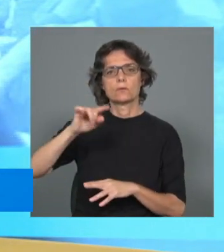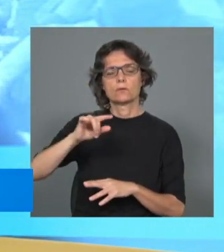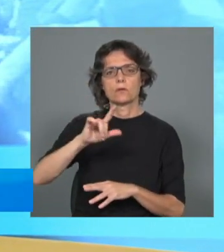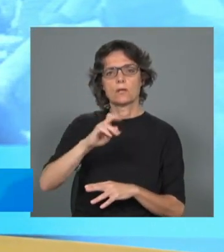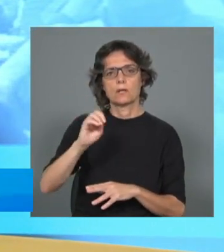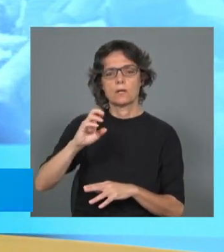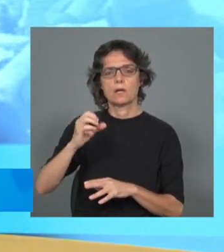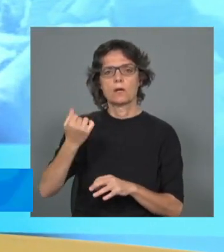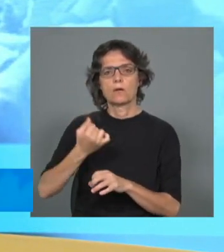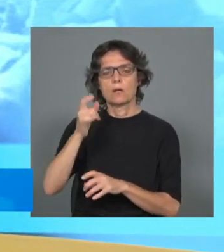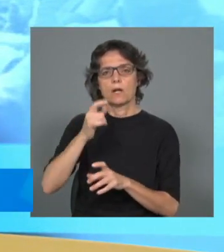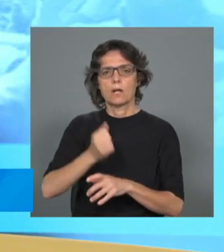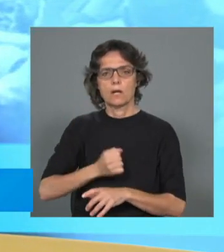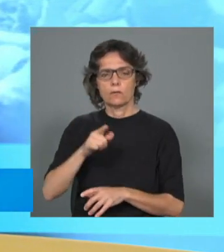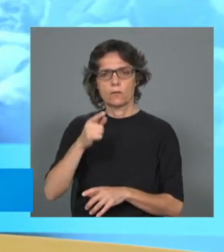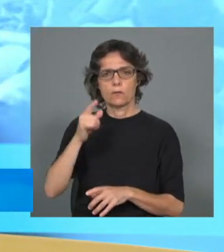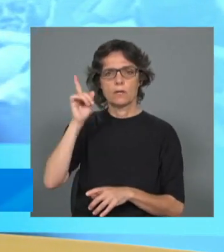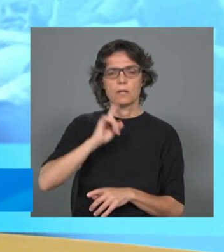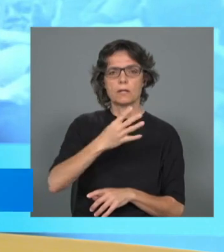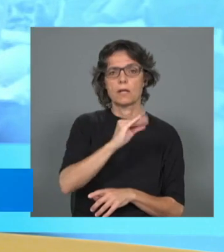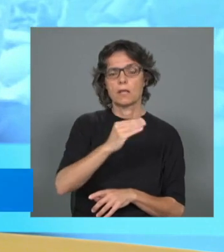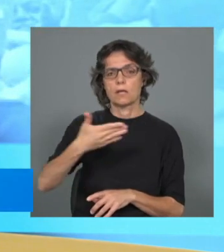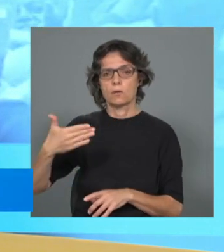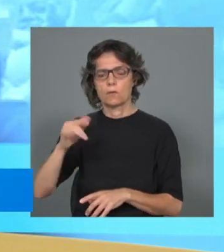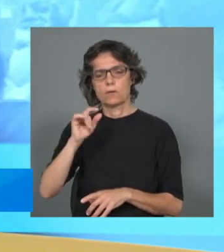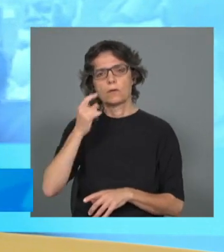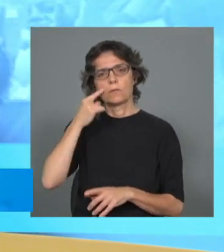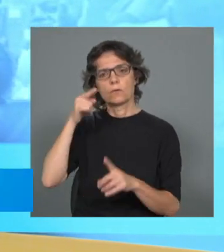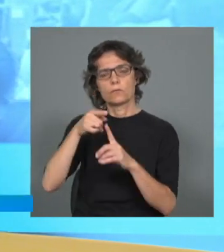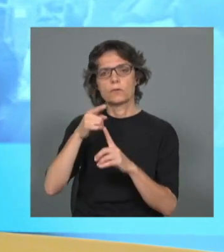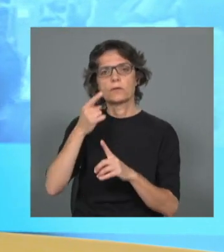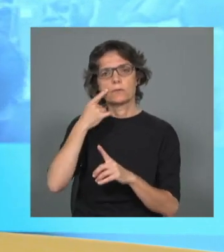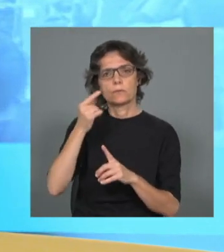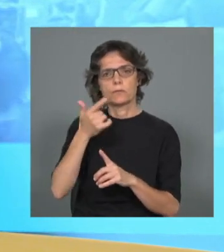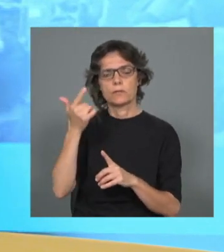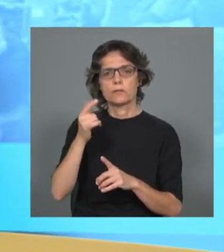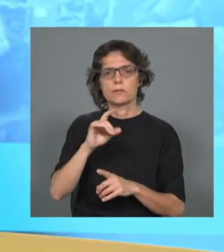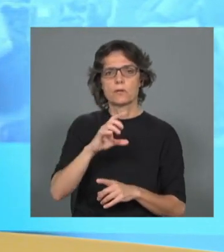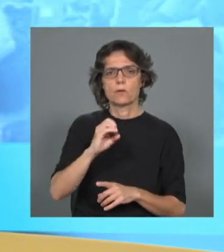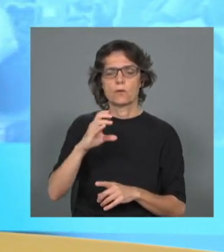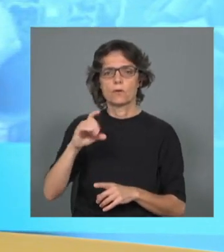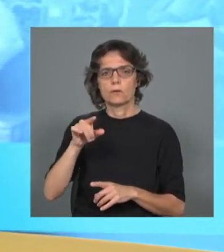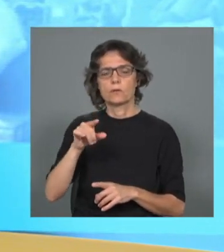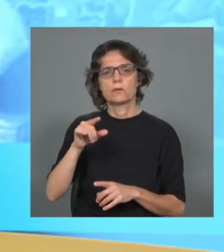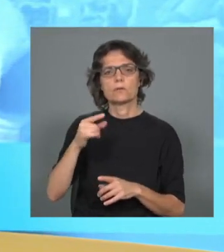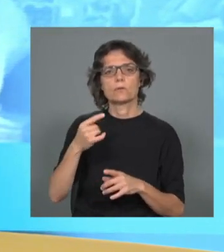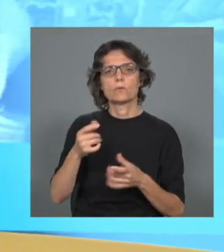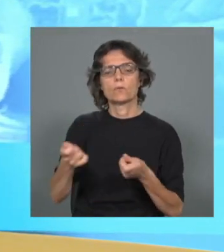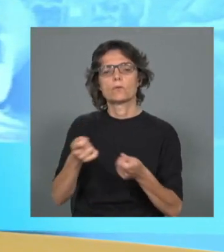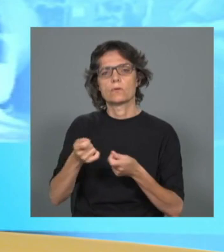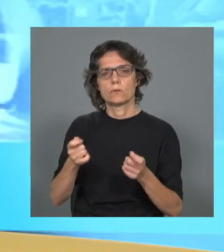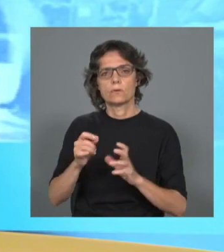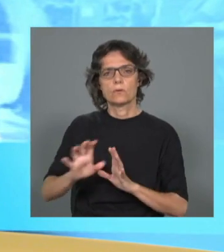11 e daqui a pouco vamos conhecer os objetivos desta reunião magna da LOC com o seu coordenador nacional, Américo